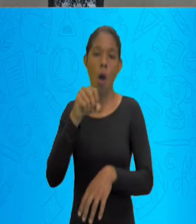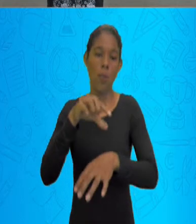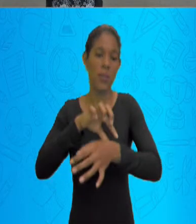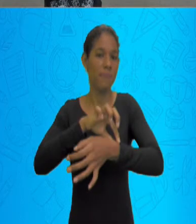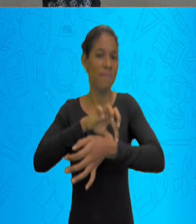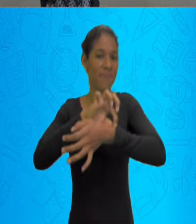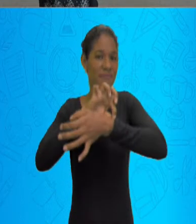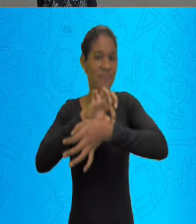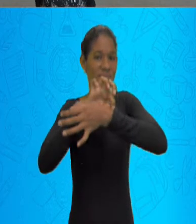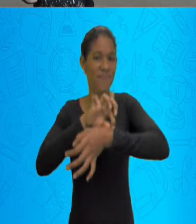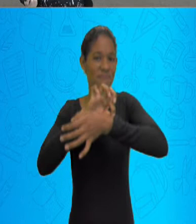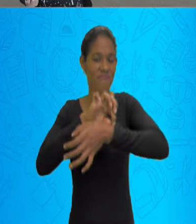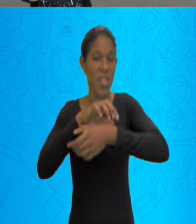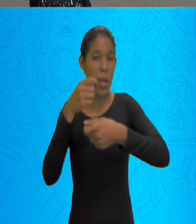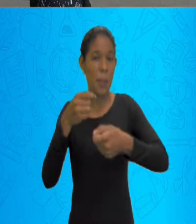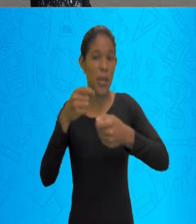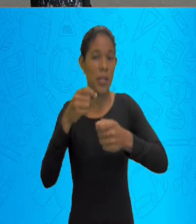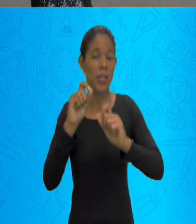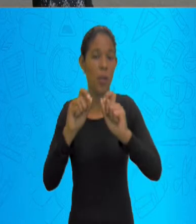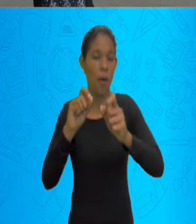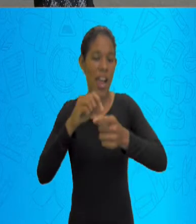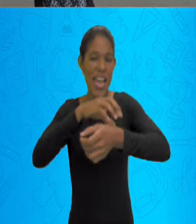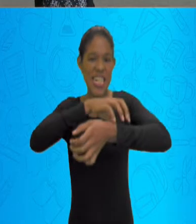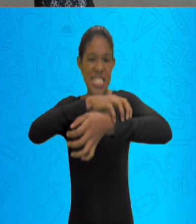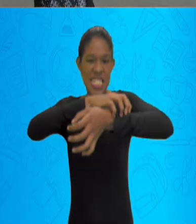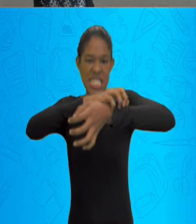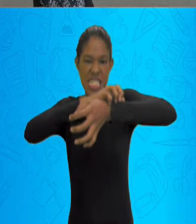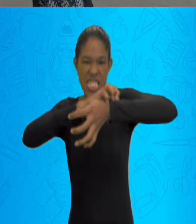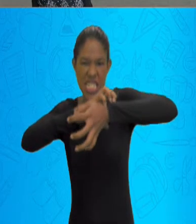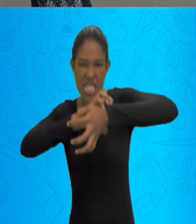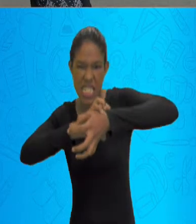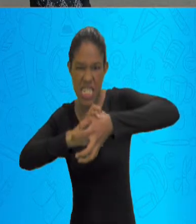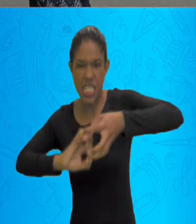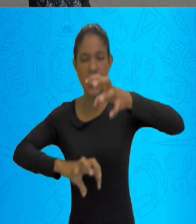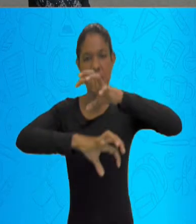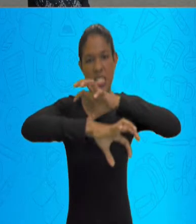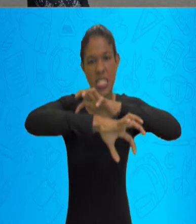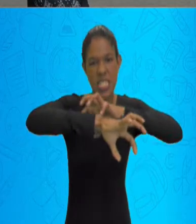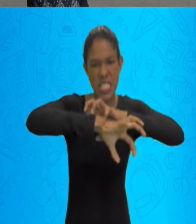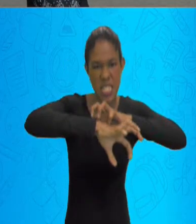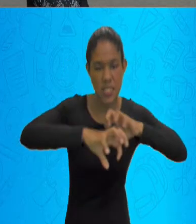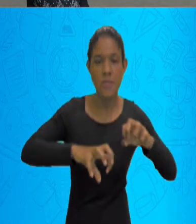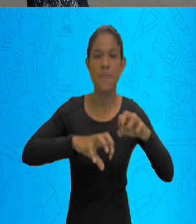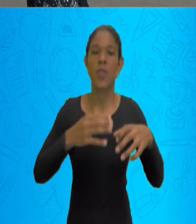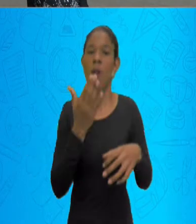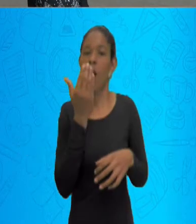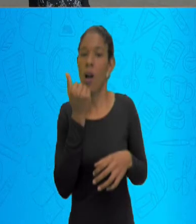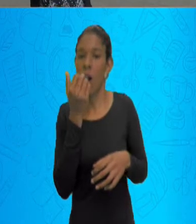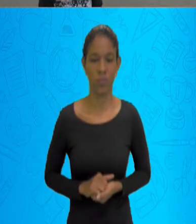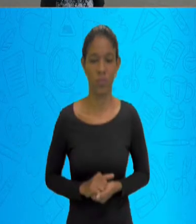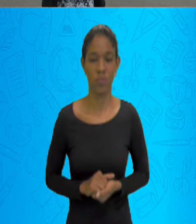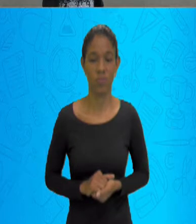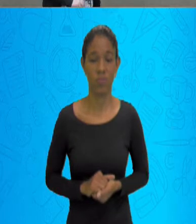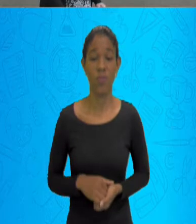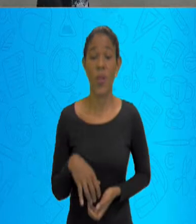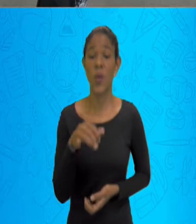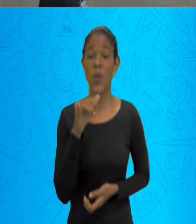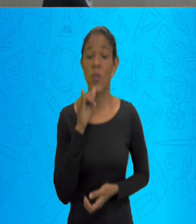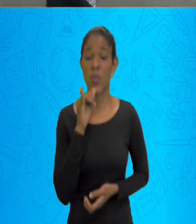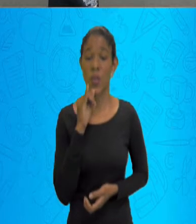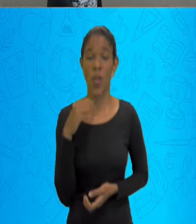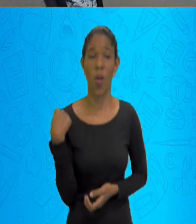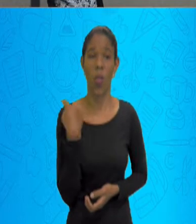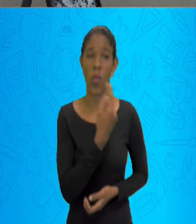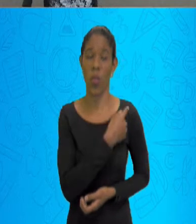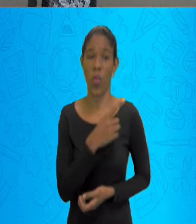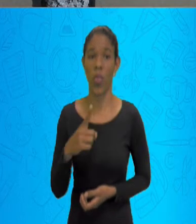precisam de estar rasgando o seu alimento, né? Para que ele consiga se alimentar de forma mais adequada. Por exemplo, nós